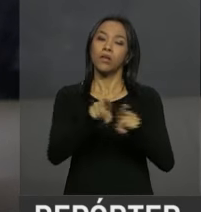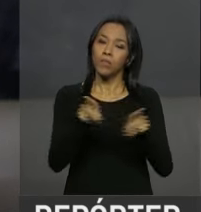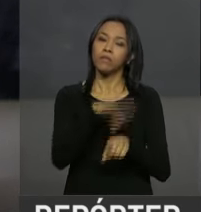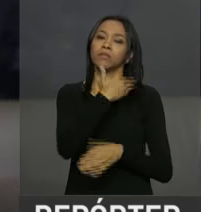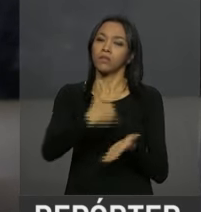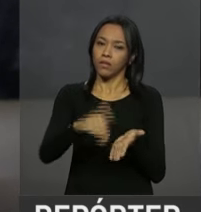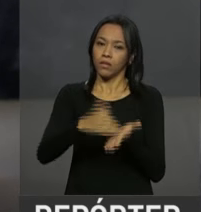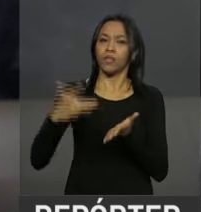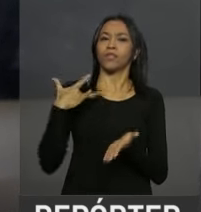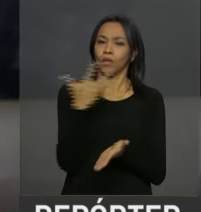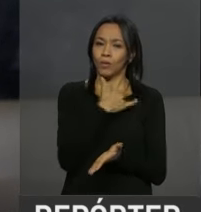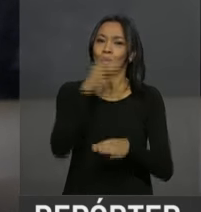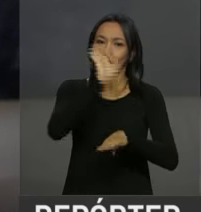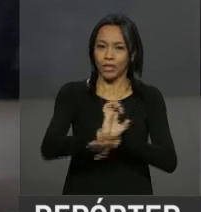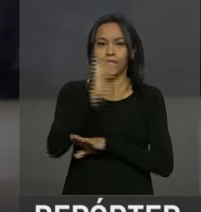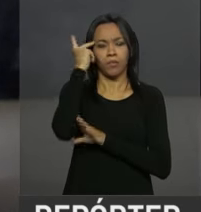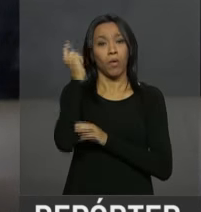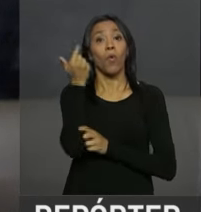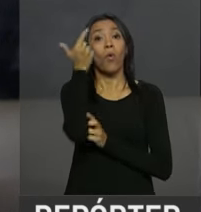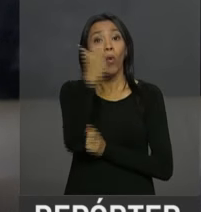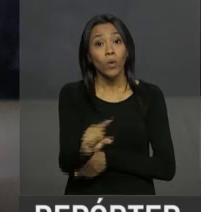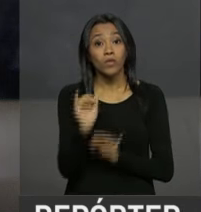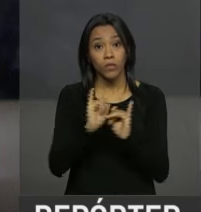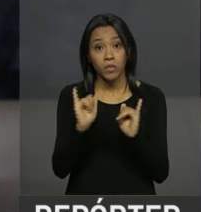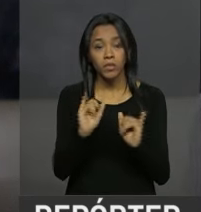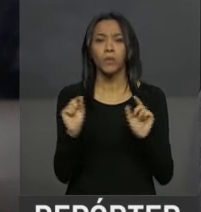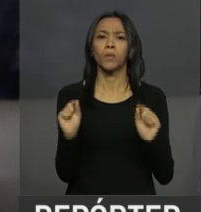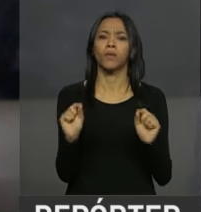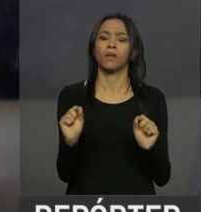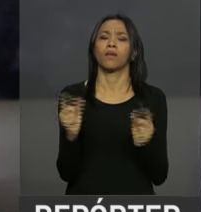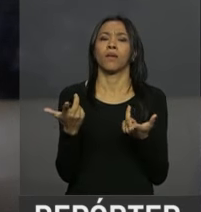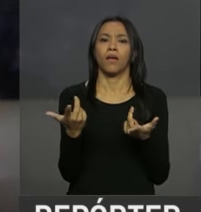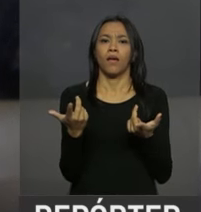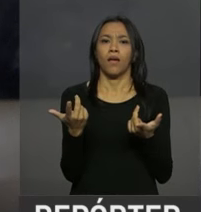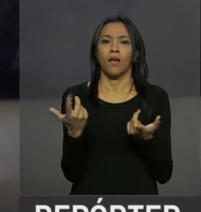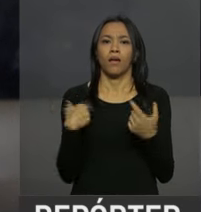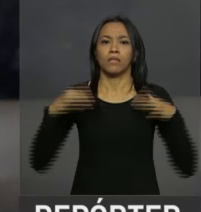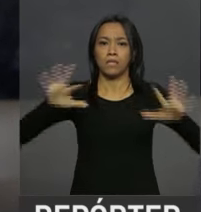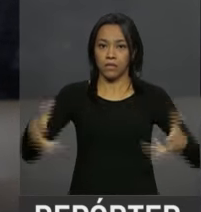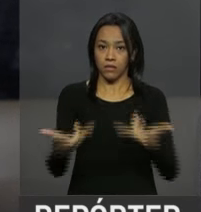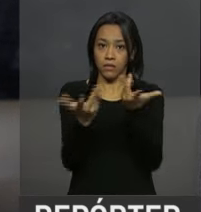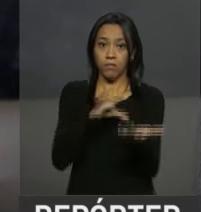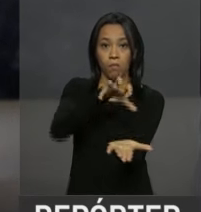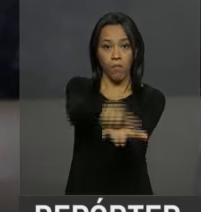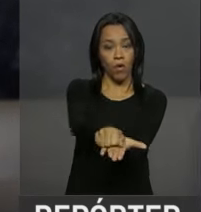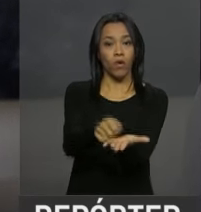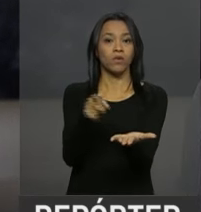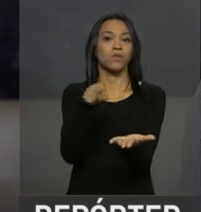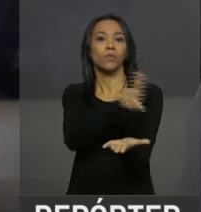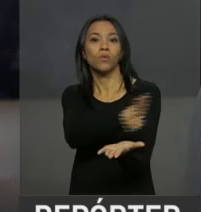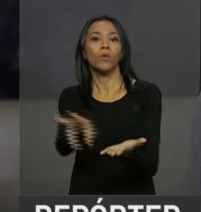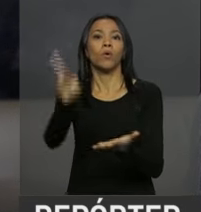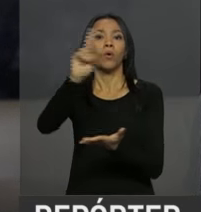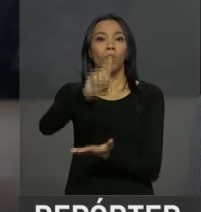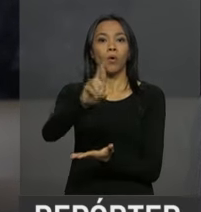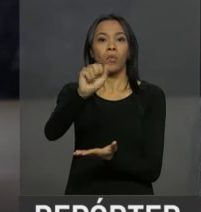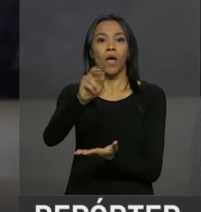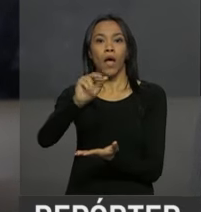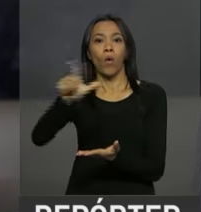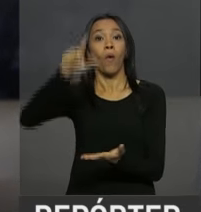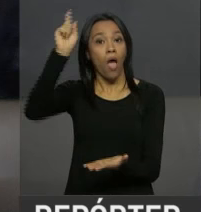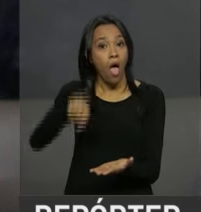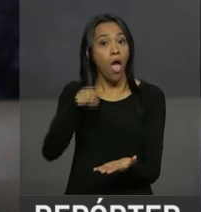Up. Hoje pela tarde, uma outra informação aí, acontece a cerimônia de posse de Raul Jungma à frente do cargo de